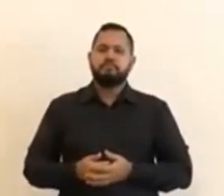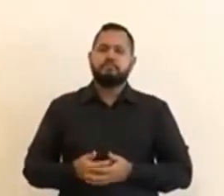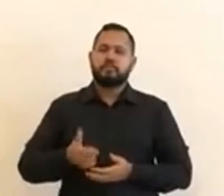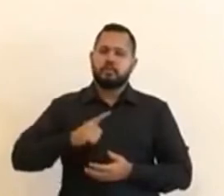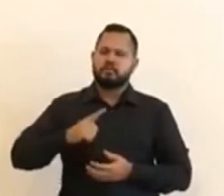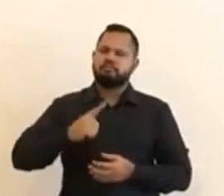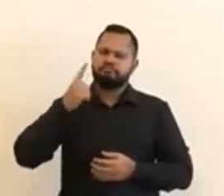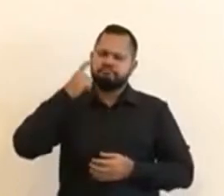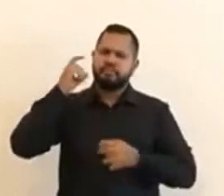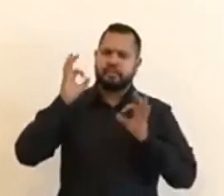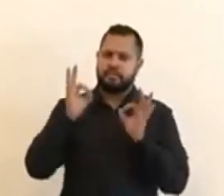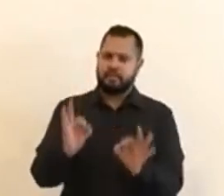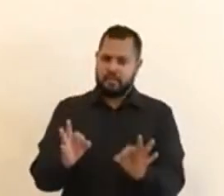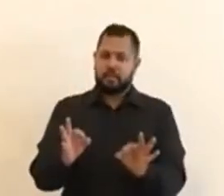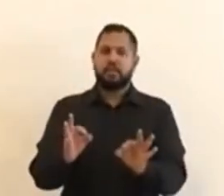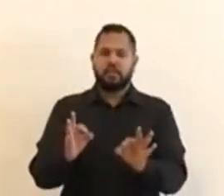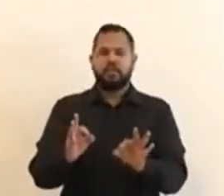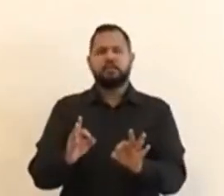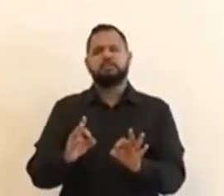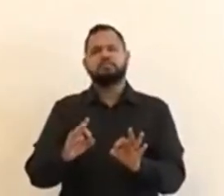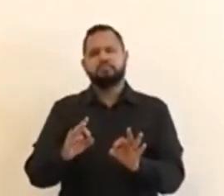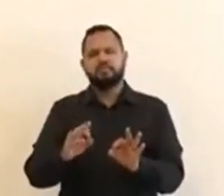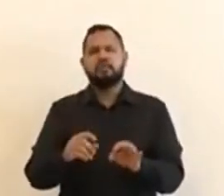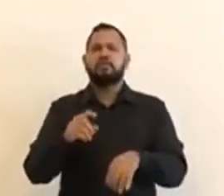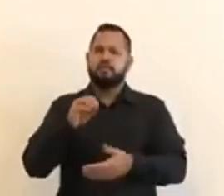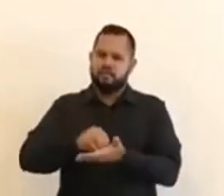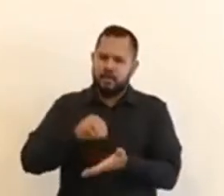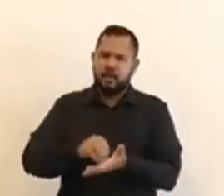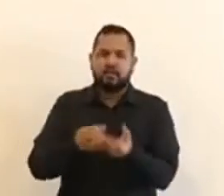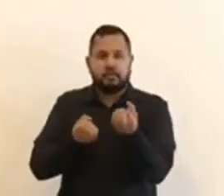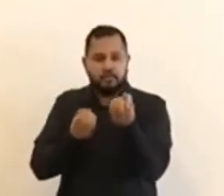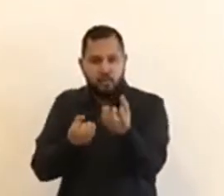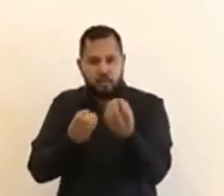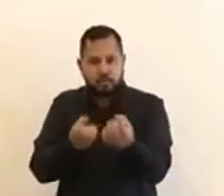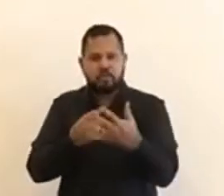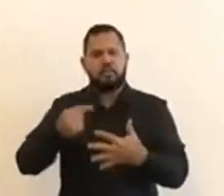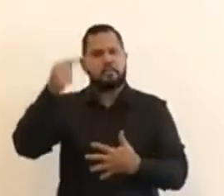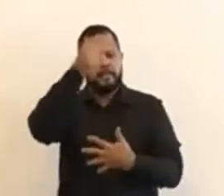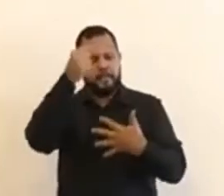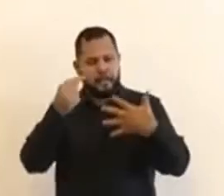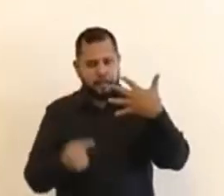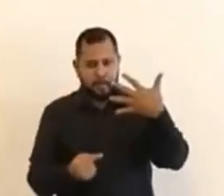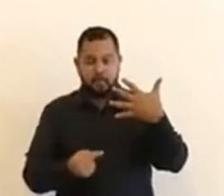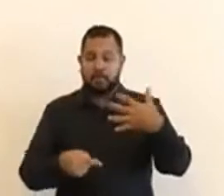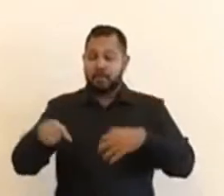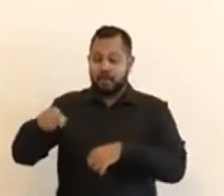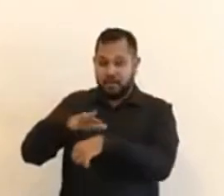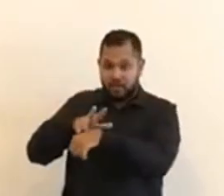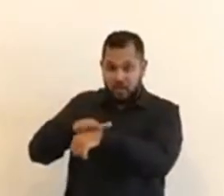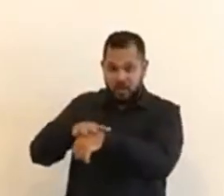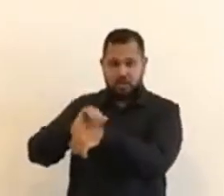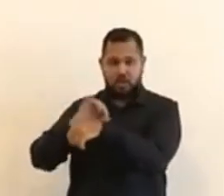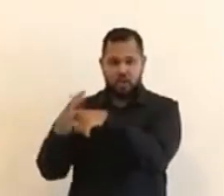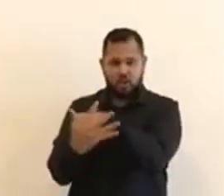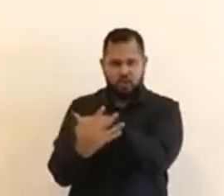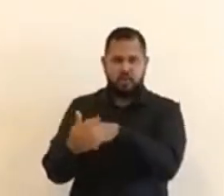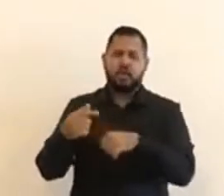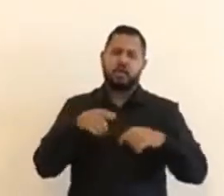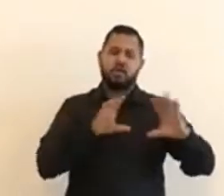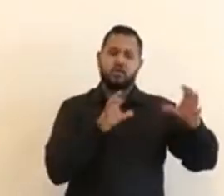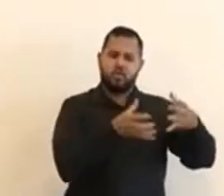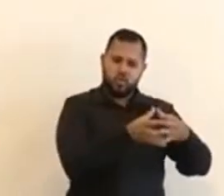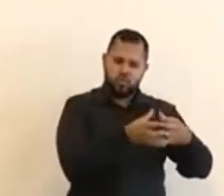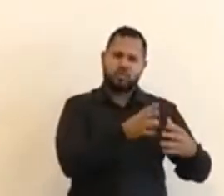a certeza de que faltam informações. Nós precisamos tratar a doença, na concepção da minha